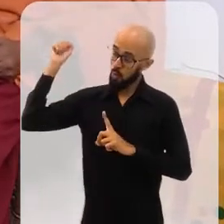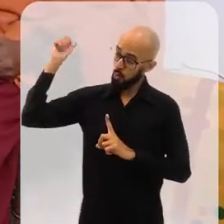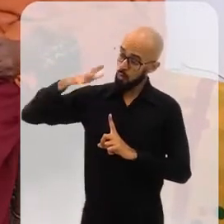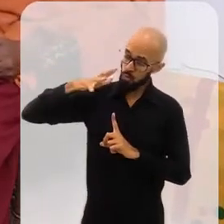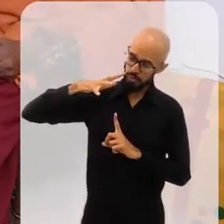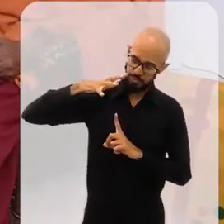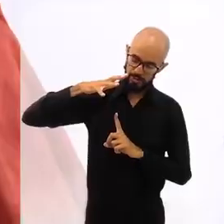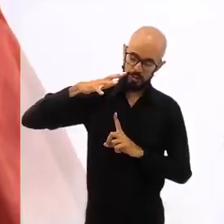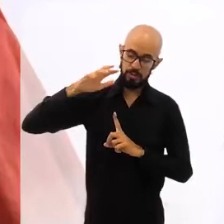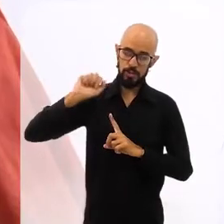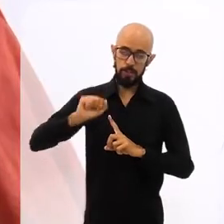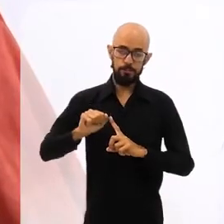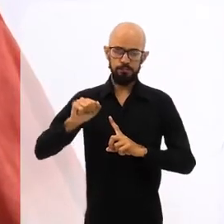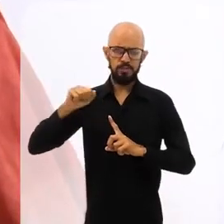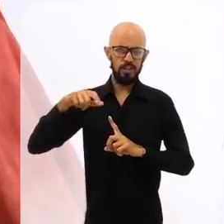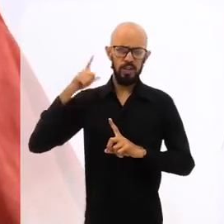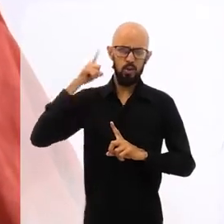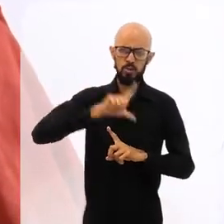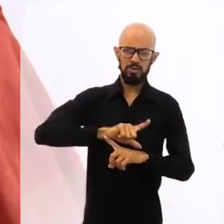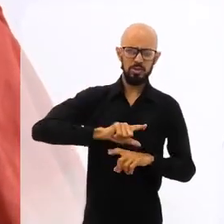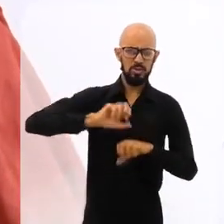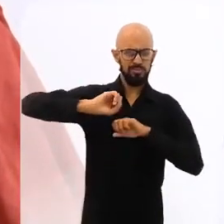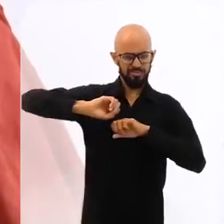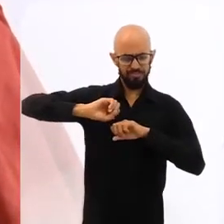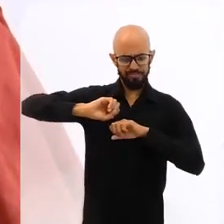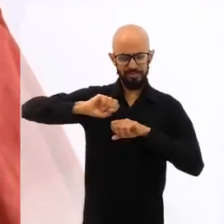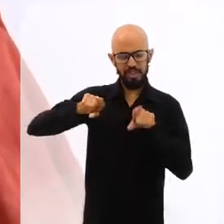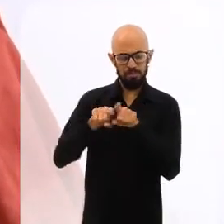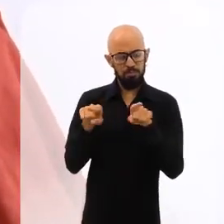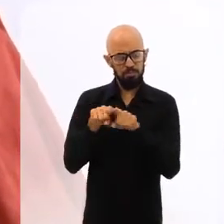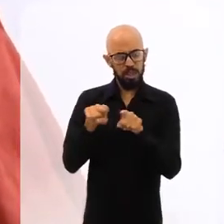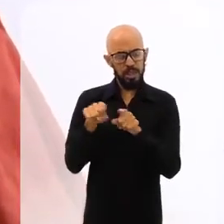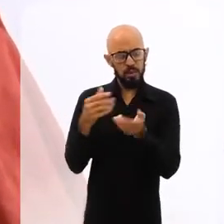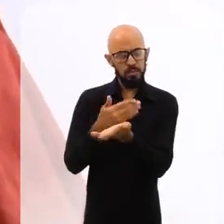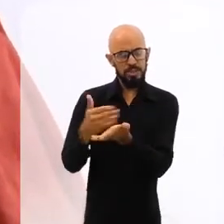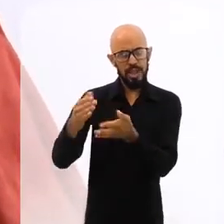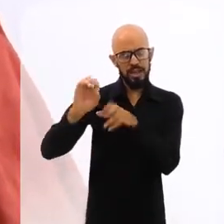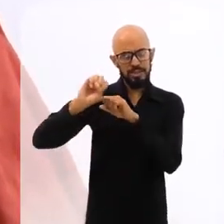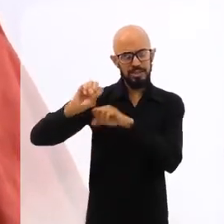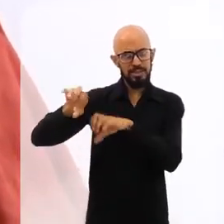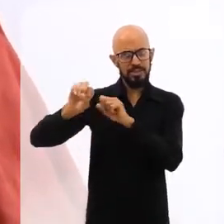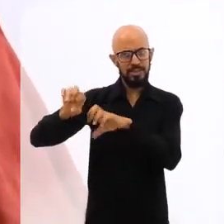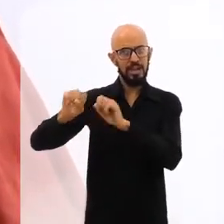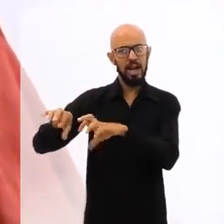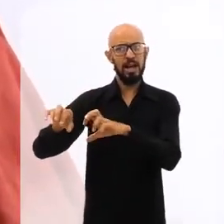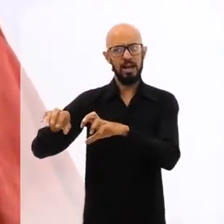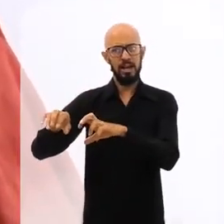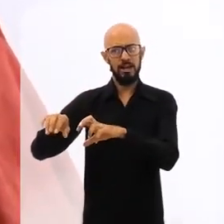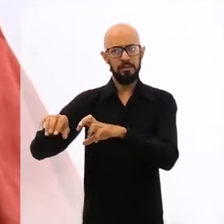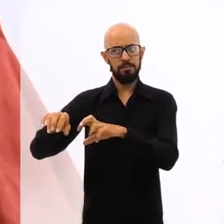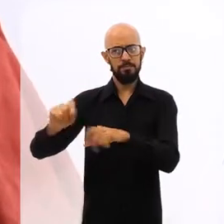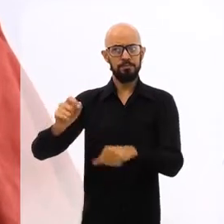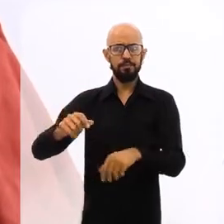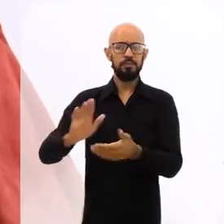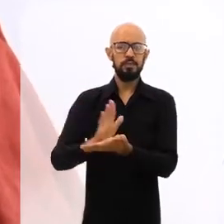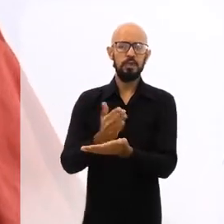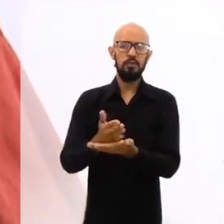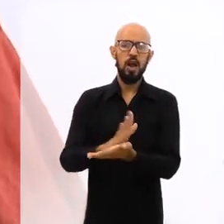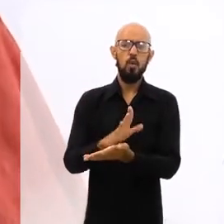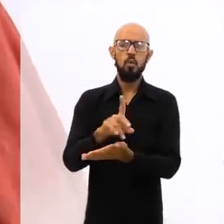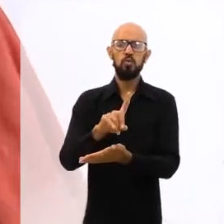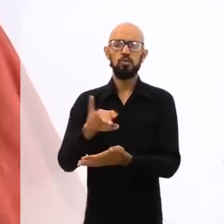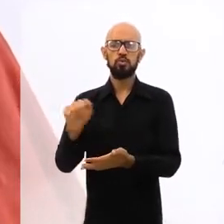iluminação e passou a dar ensinamentos. Mesmo no momento da iluminação, ele passou alguns